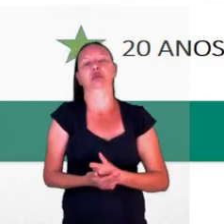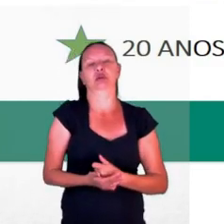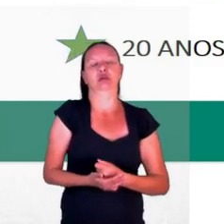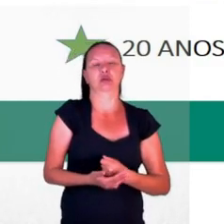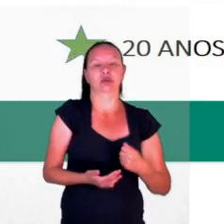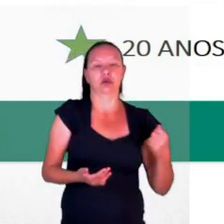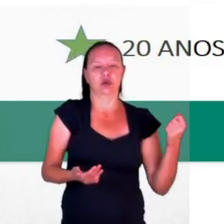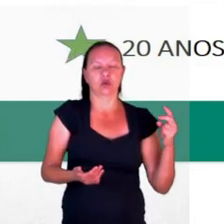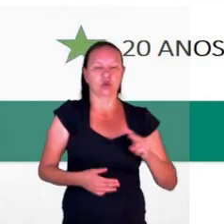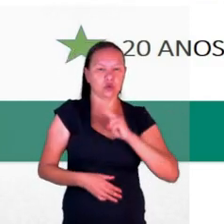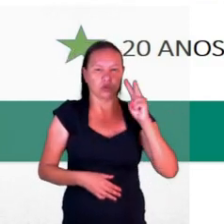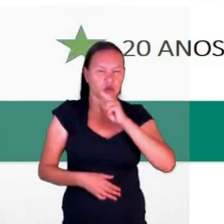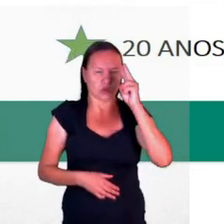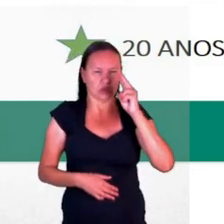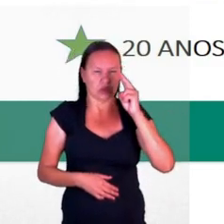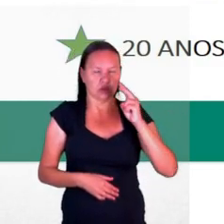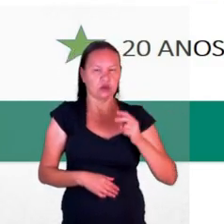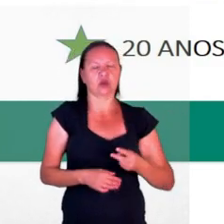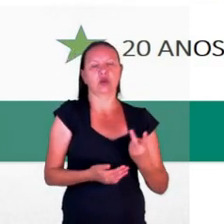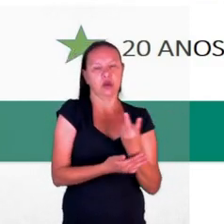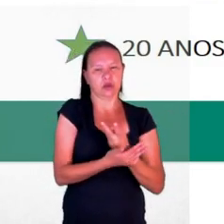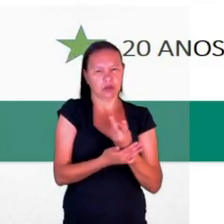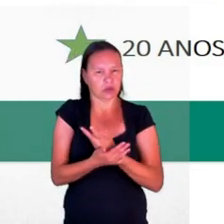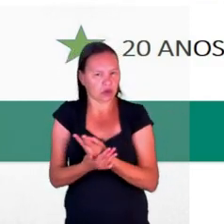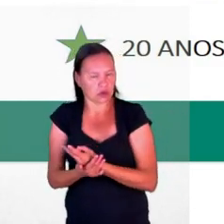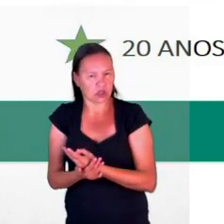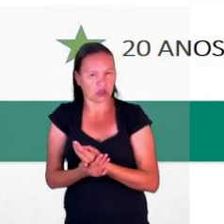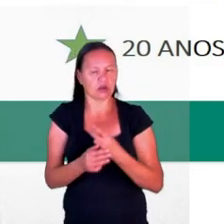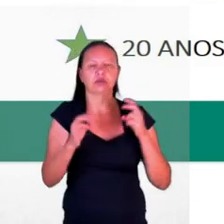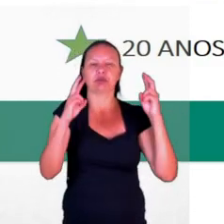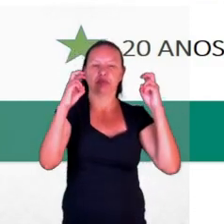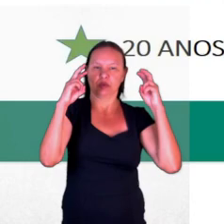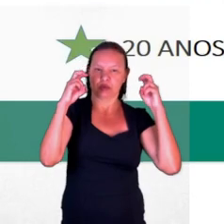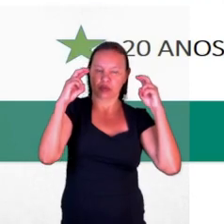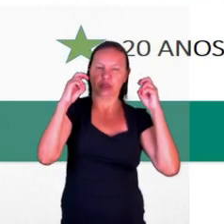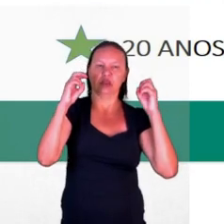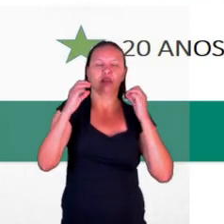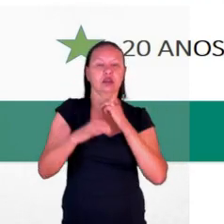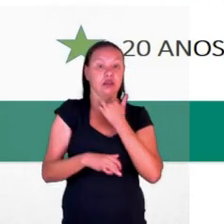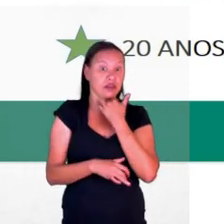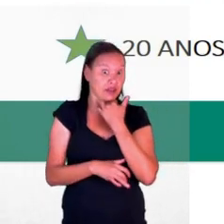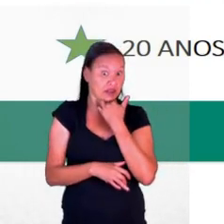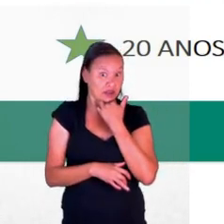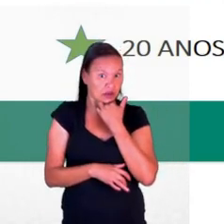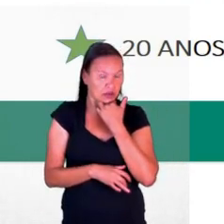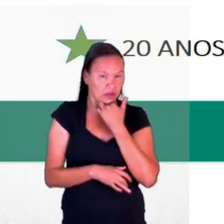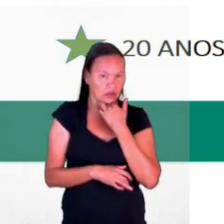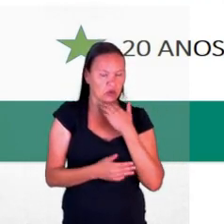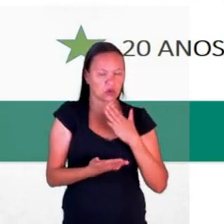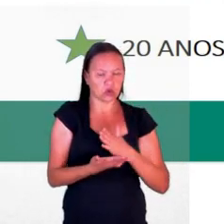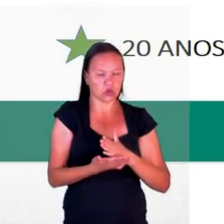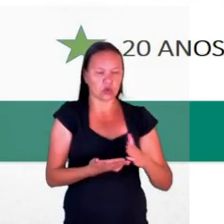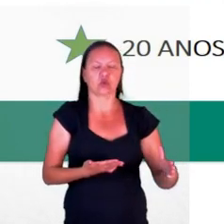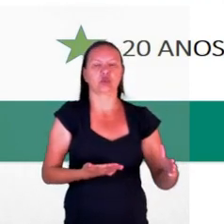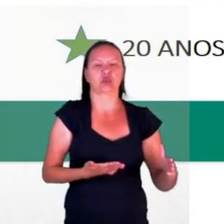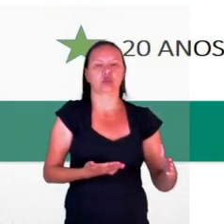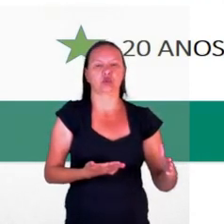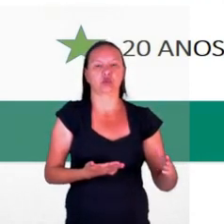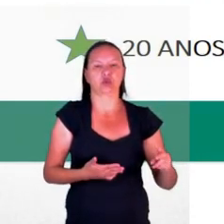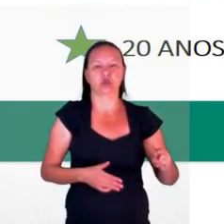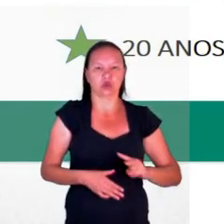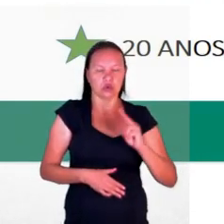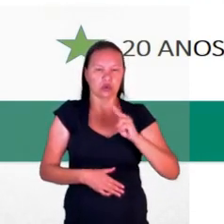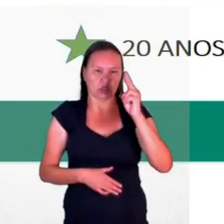atuação do do Procurador Fernando para mim ela é muito exemplar né E ele fala muito que eh o último recurso é o recurso